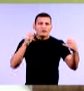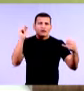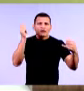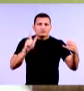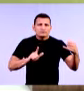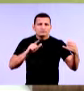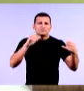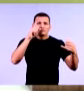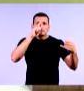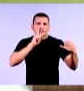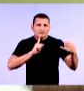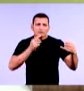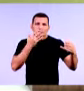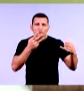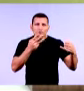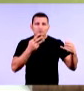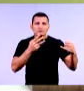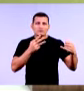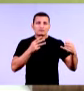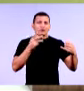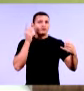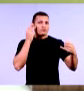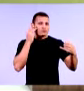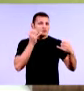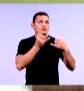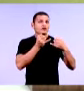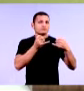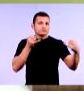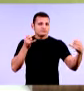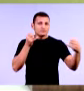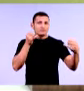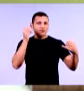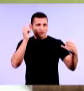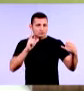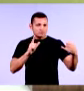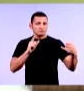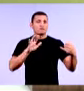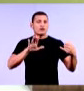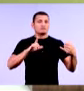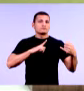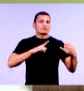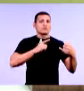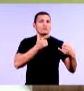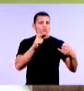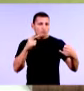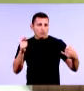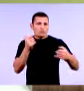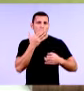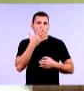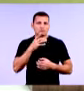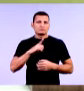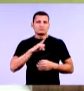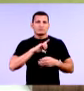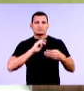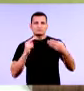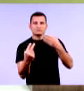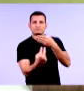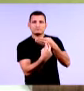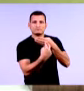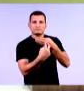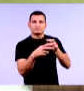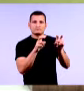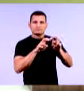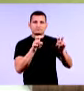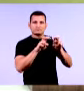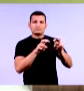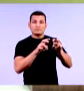amarelos, normalmente são azuis, mas às vezes são de outras cores, né? Que geralmente nós colocamos atrás dos computadores e os ligamos em